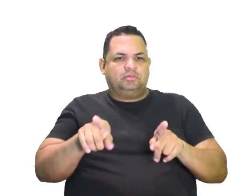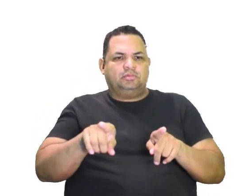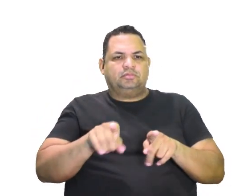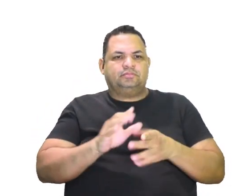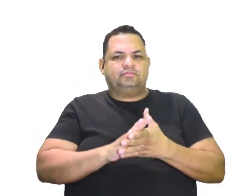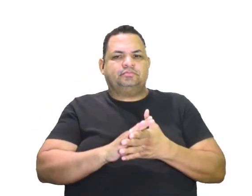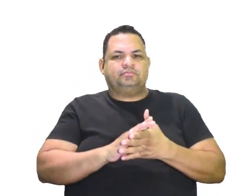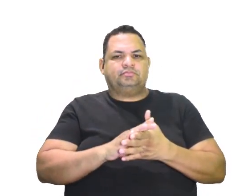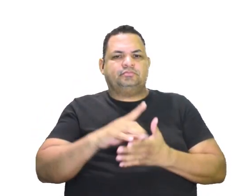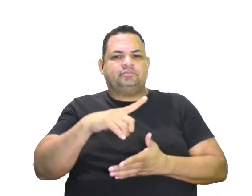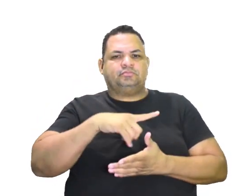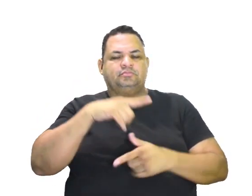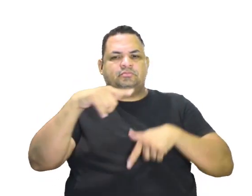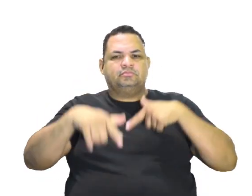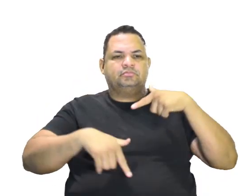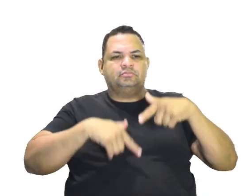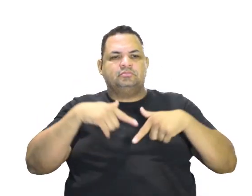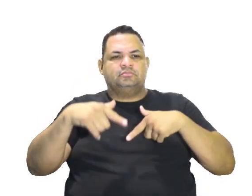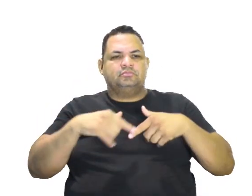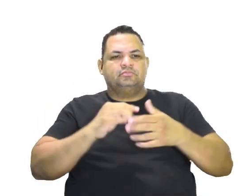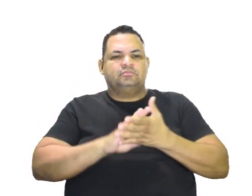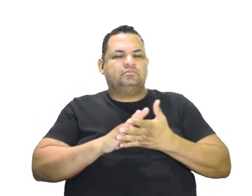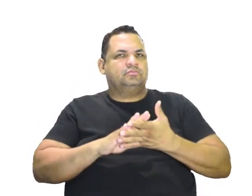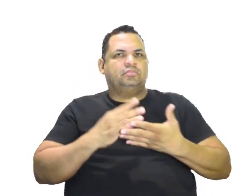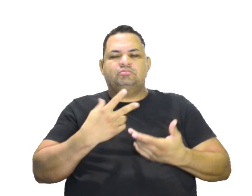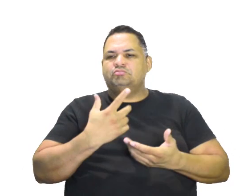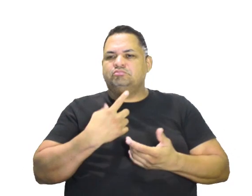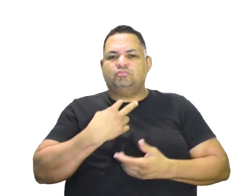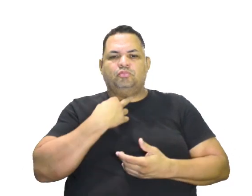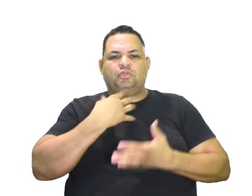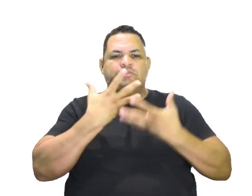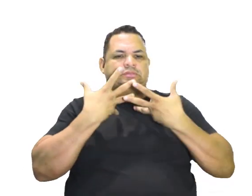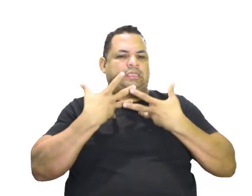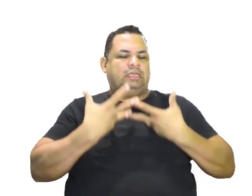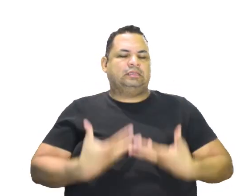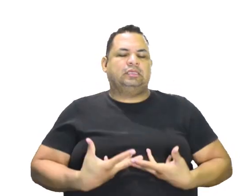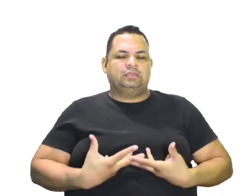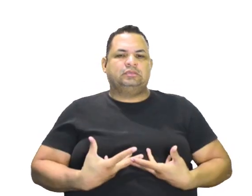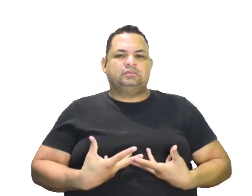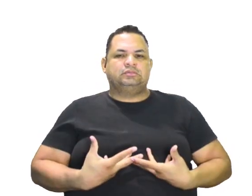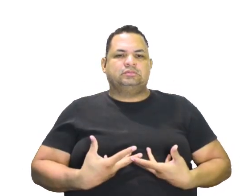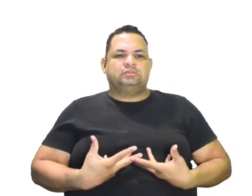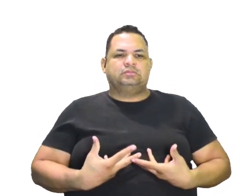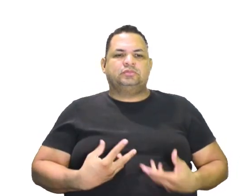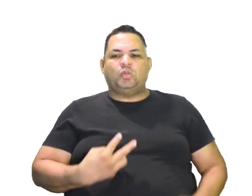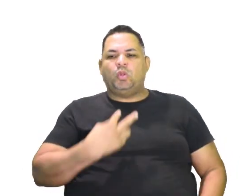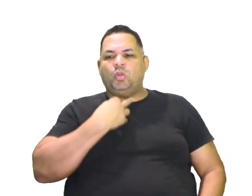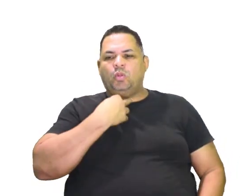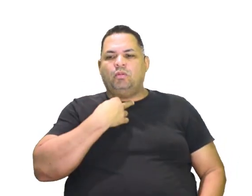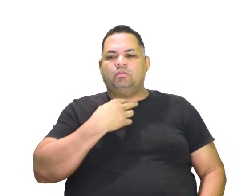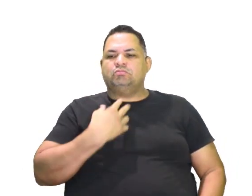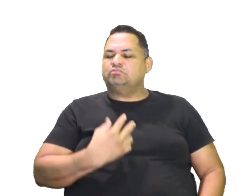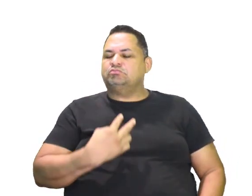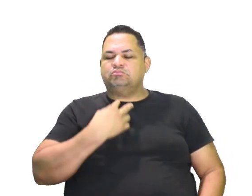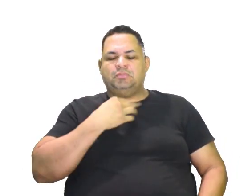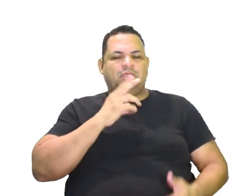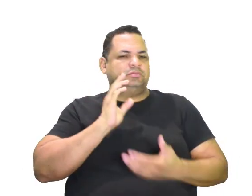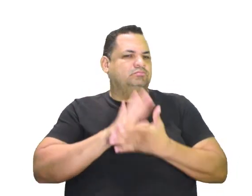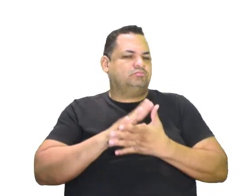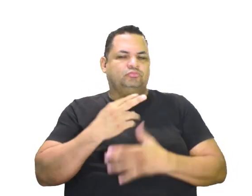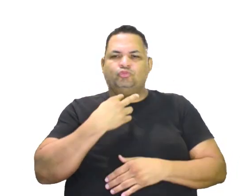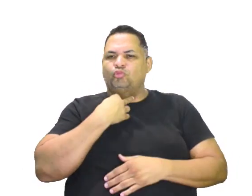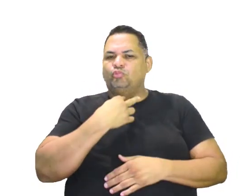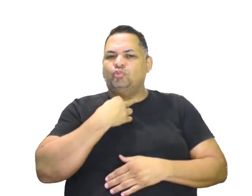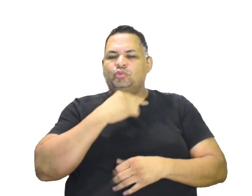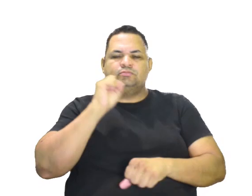em apenas trabalhar incansavelmente. Quer dizer, incansavelmente significa sem parar,